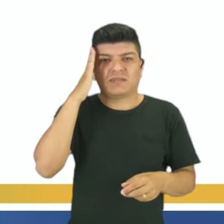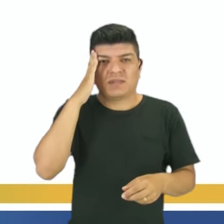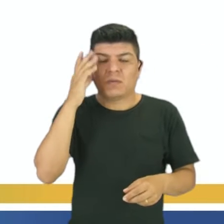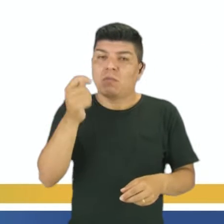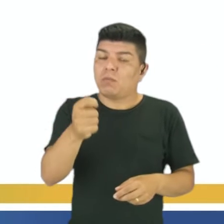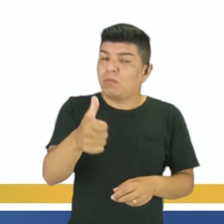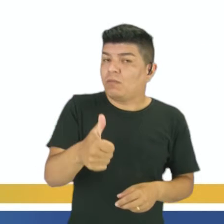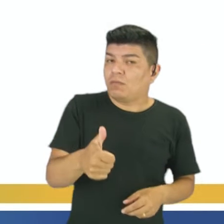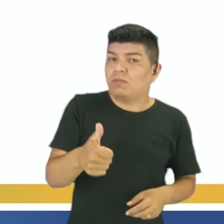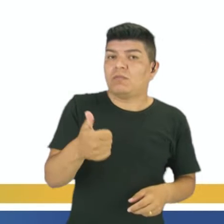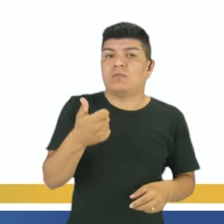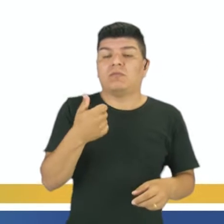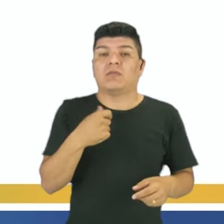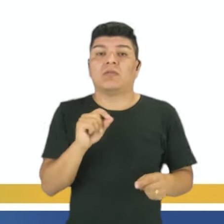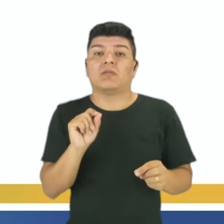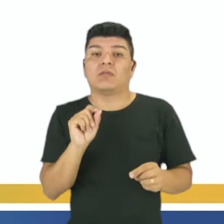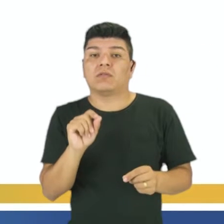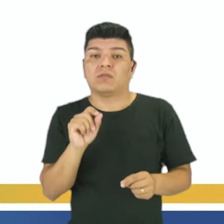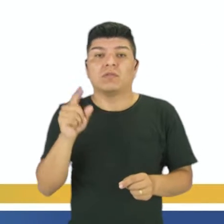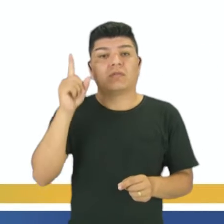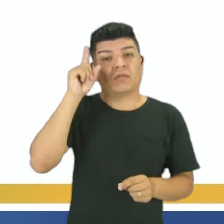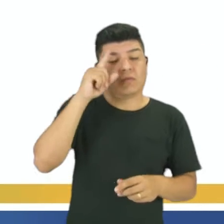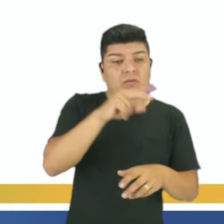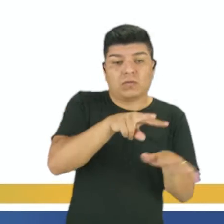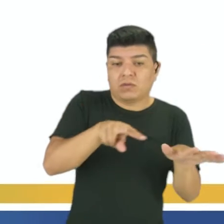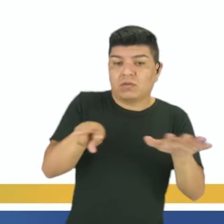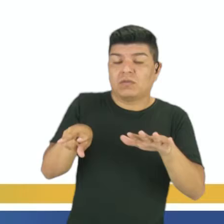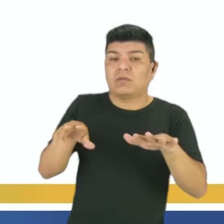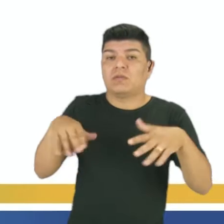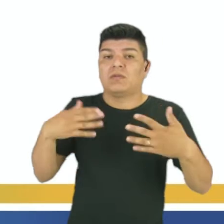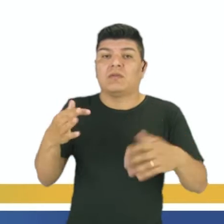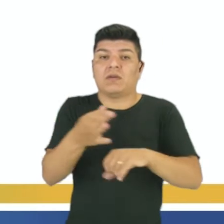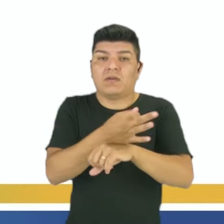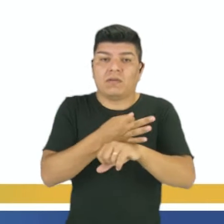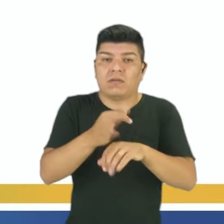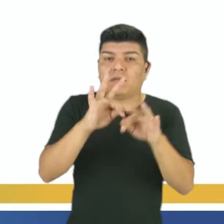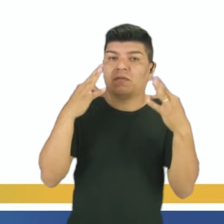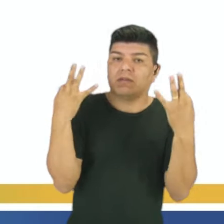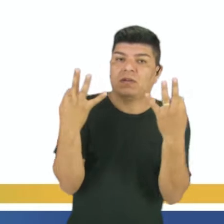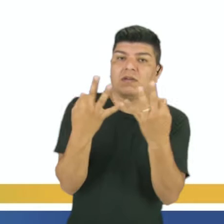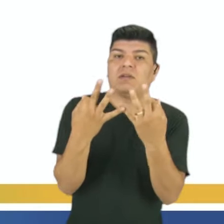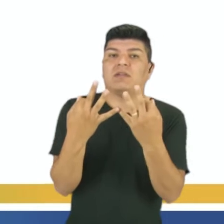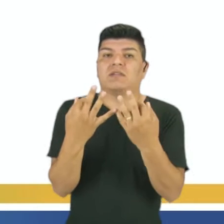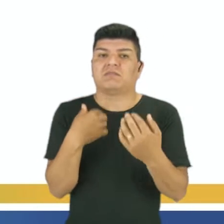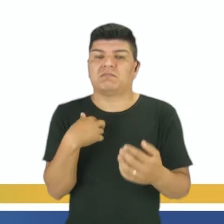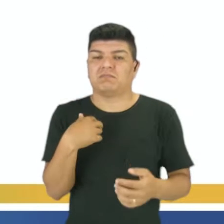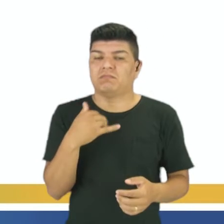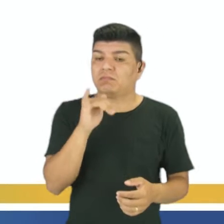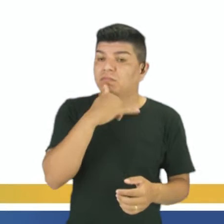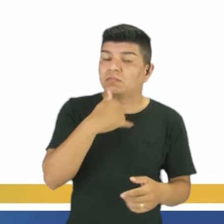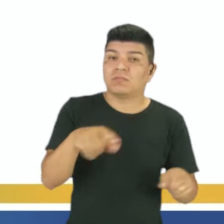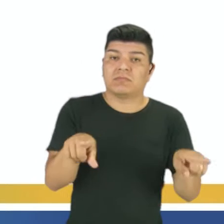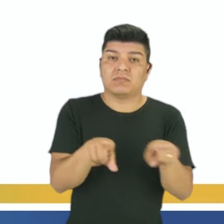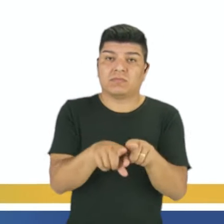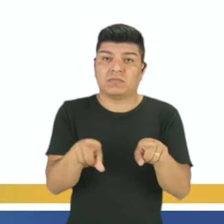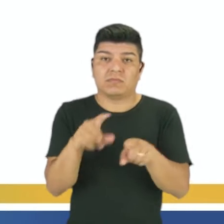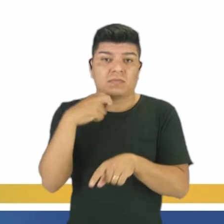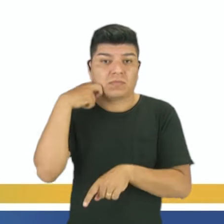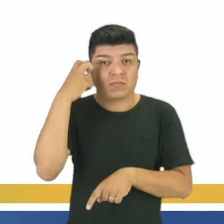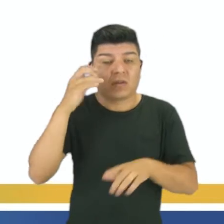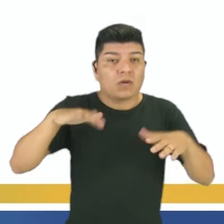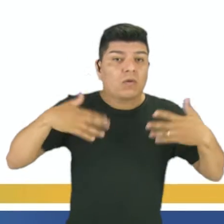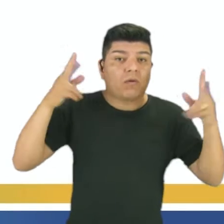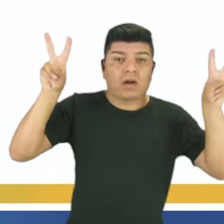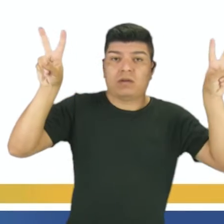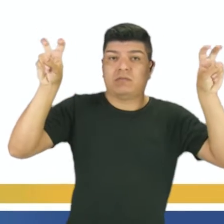Serão relações conjugais, rotina semanal, férias em família, situações constrangedoras? Enfim, qual